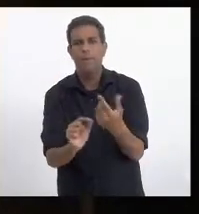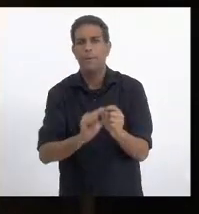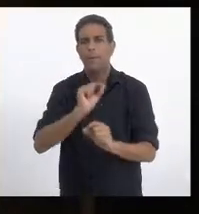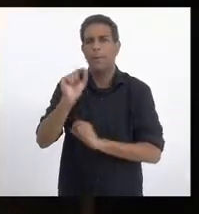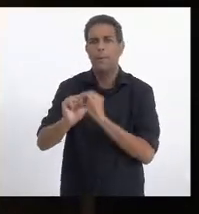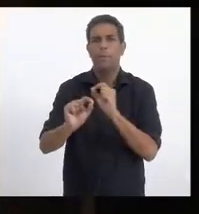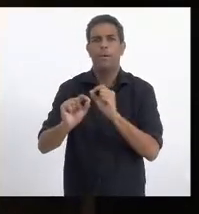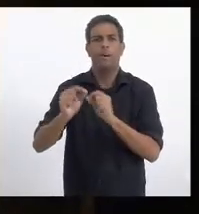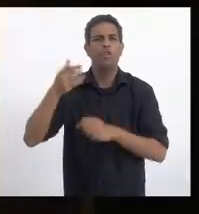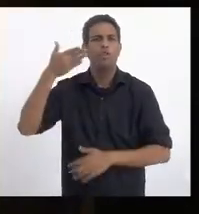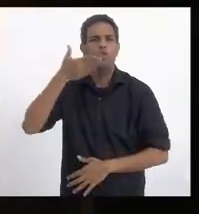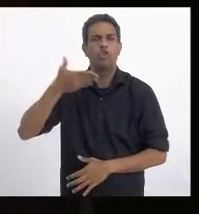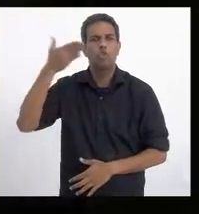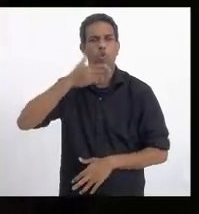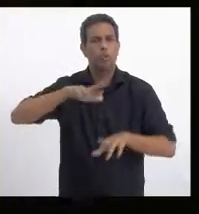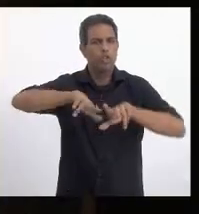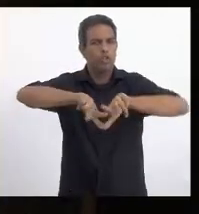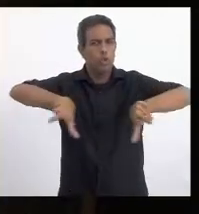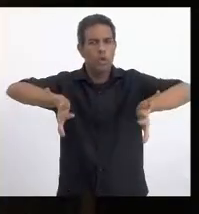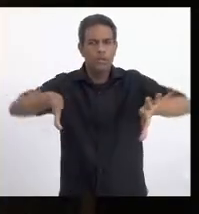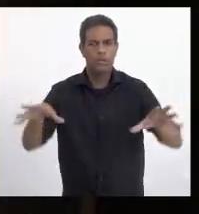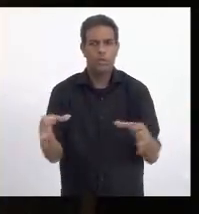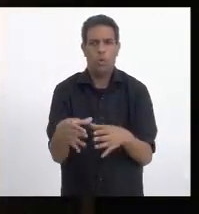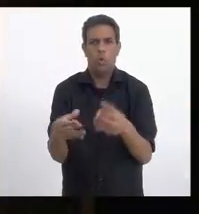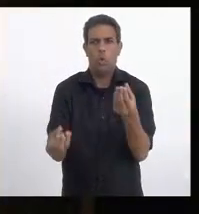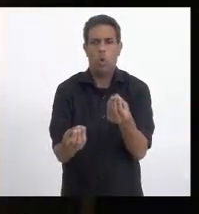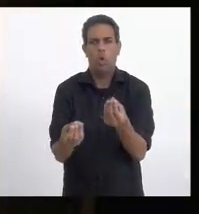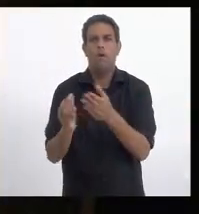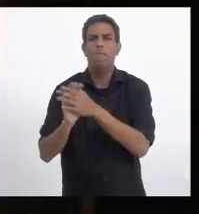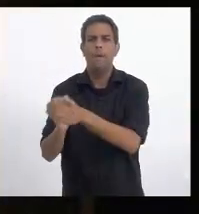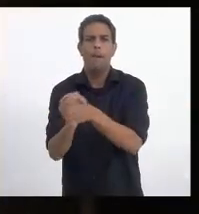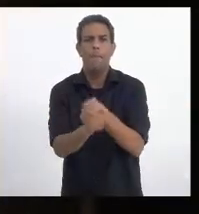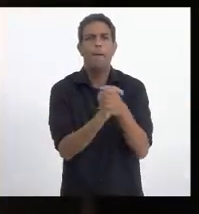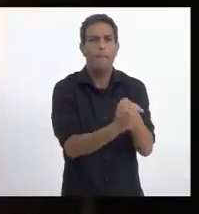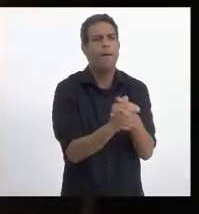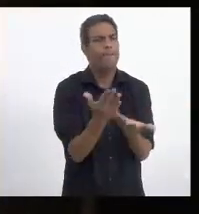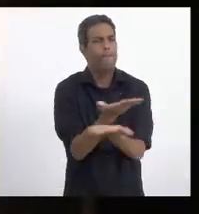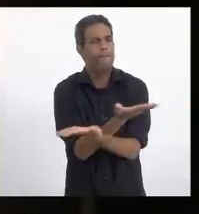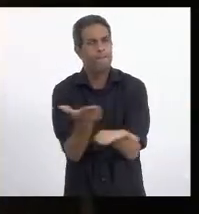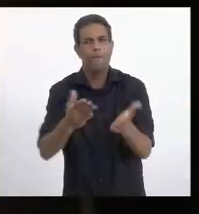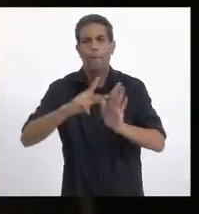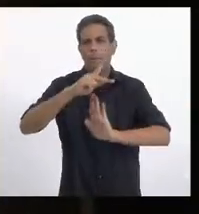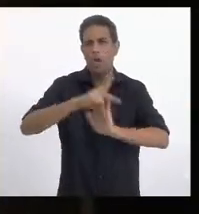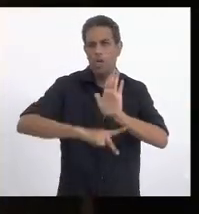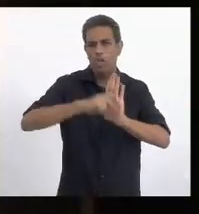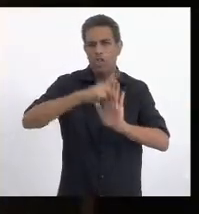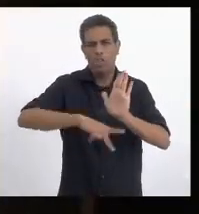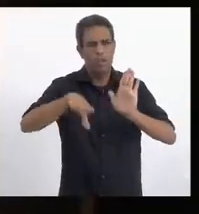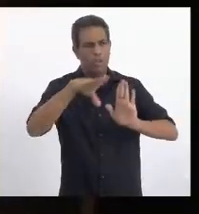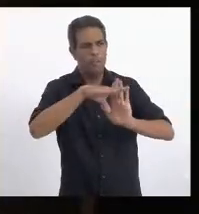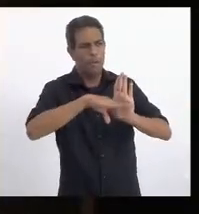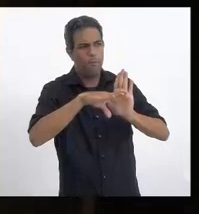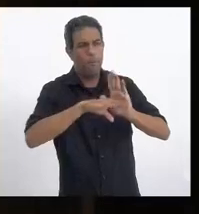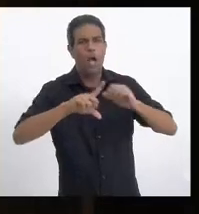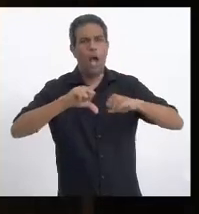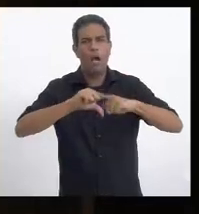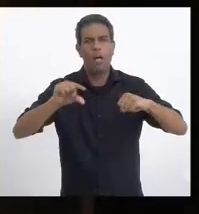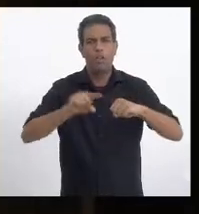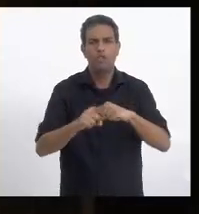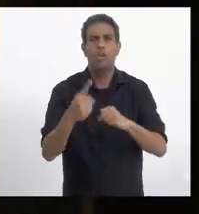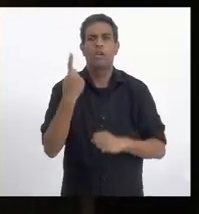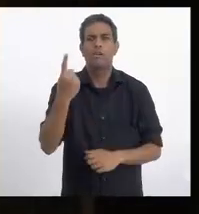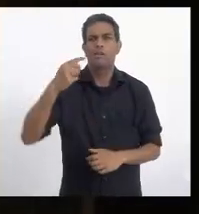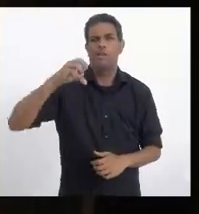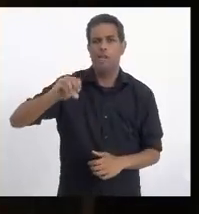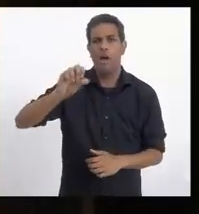o meu discurso em cima de algumas formas aqui para amenizar no projeto o artigo 19 a